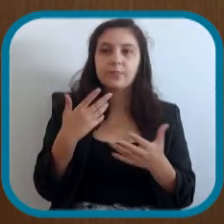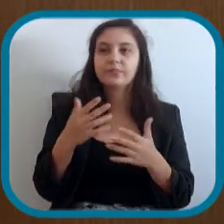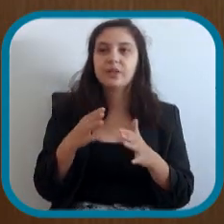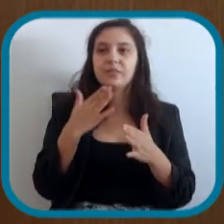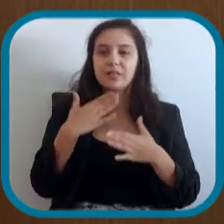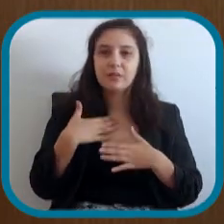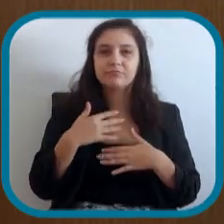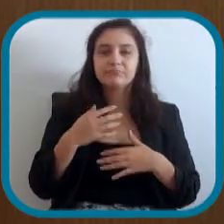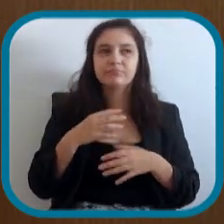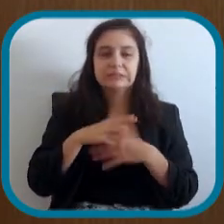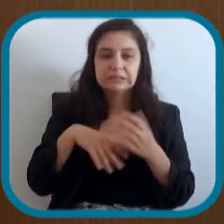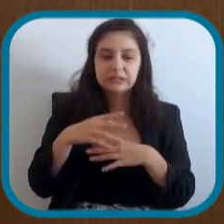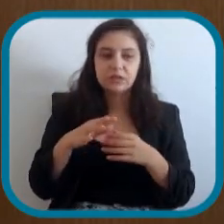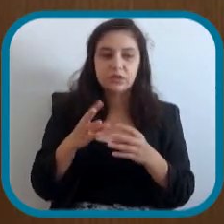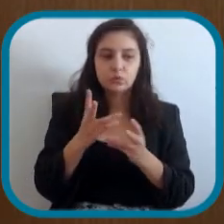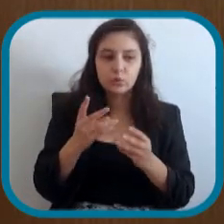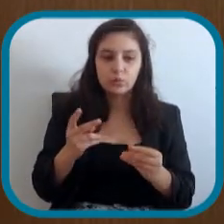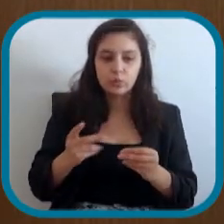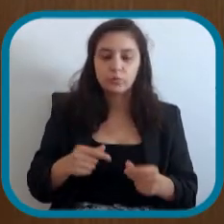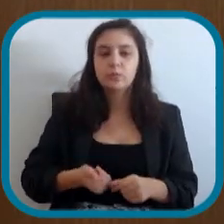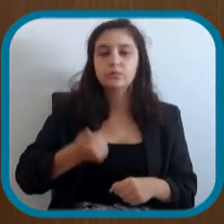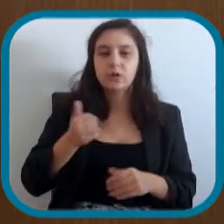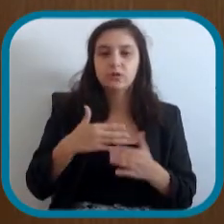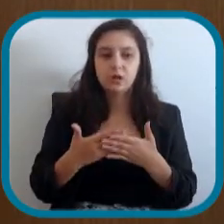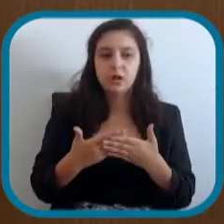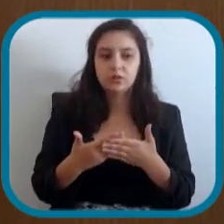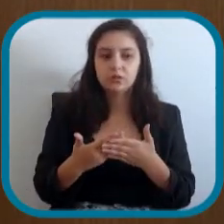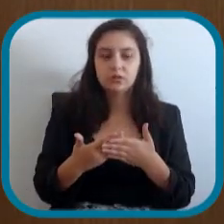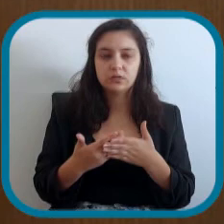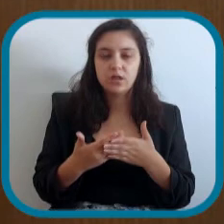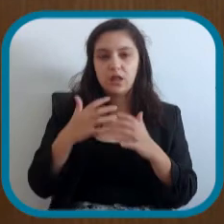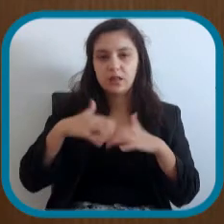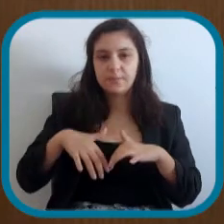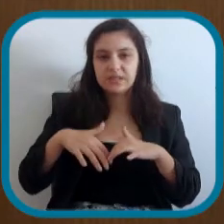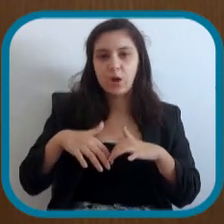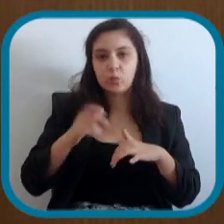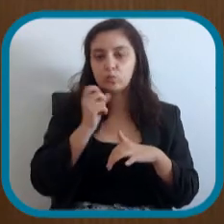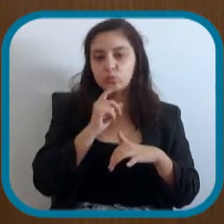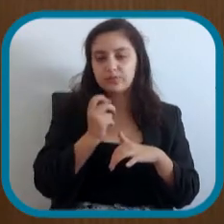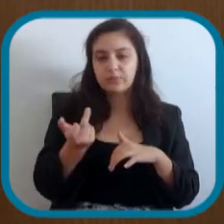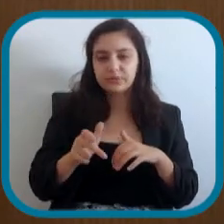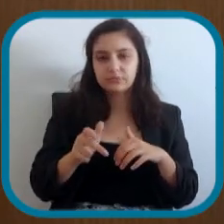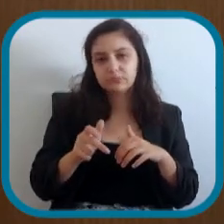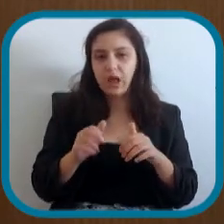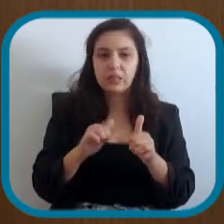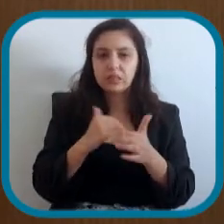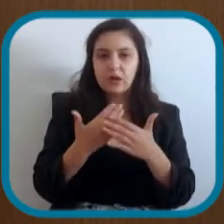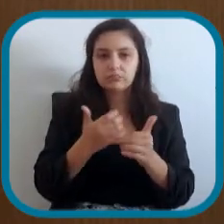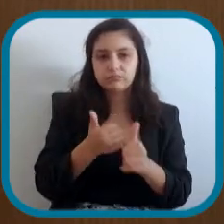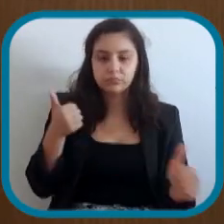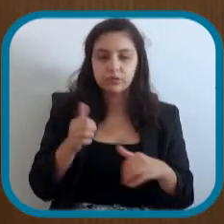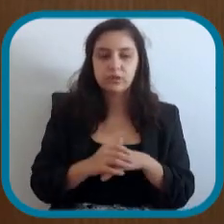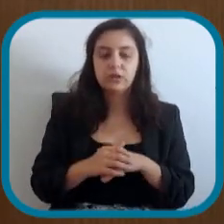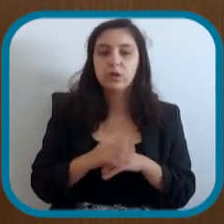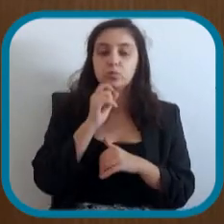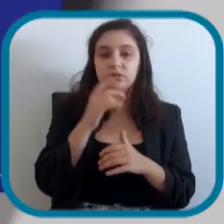é? O que é que nos perturba e conseguirmos ir sempre resolvendo isso da melhor maneira, afastamos-nos cada vez mais da possibilidade